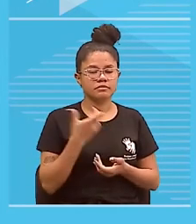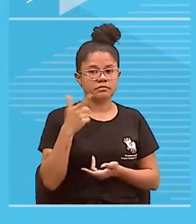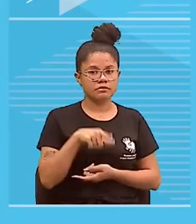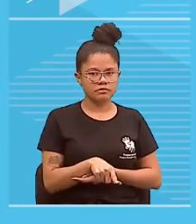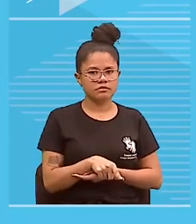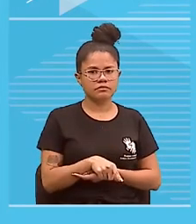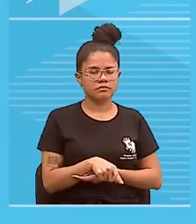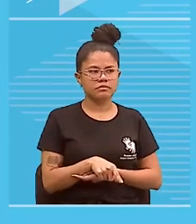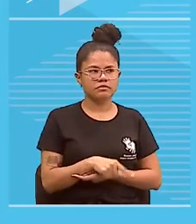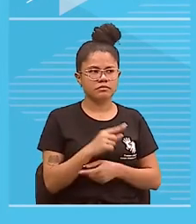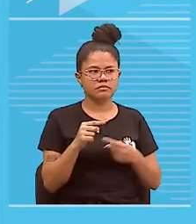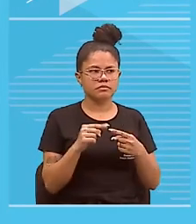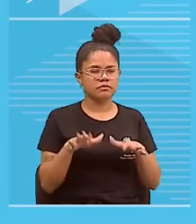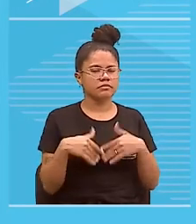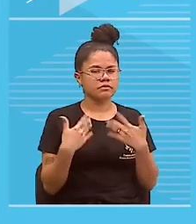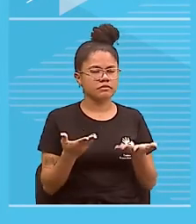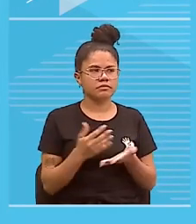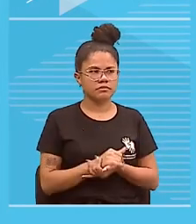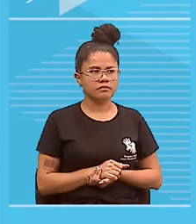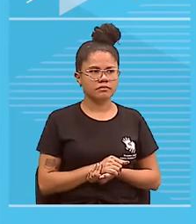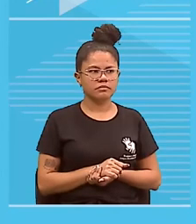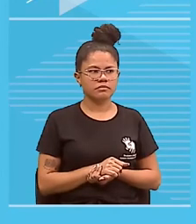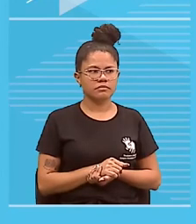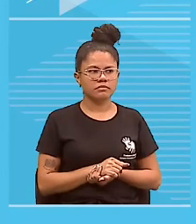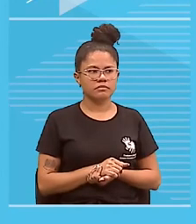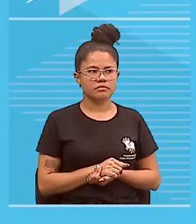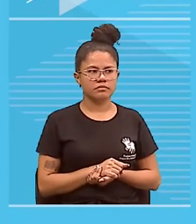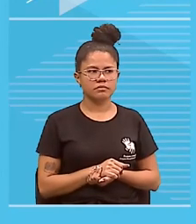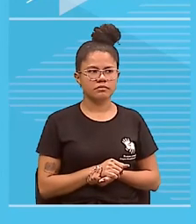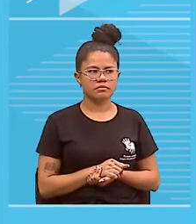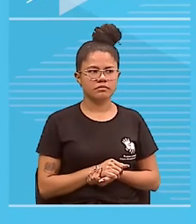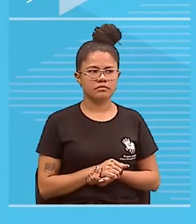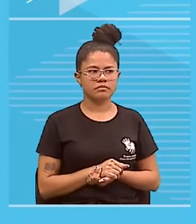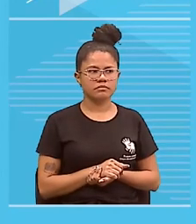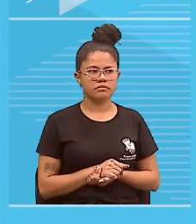senão achando não e quem é essa outra